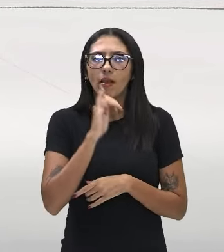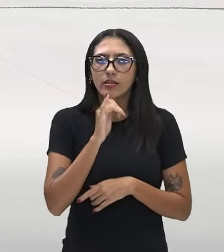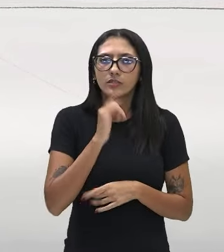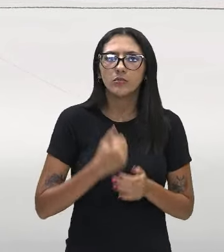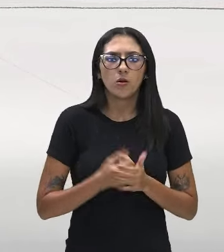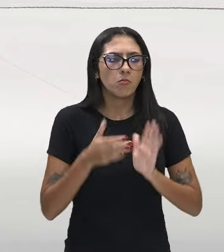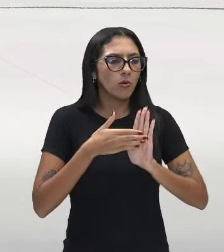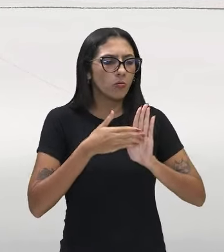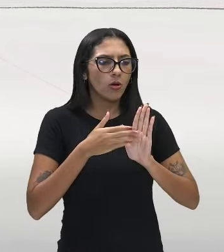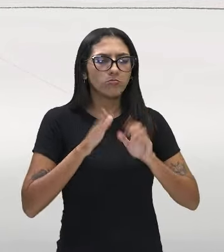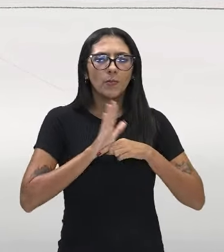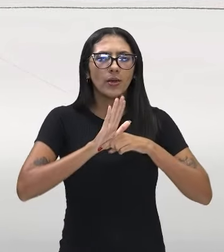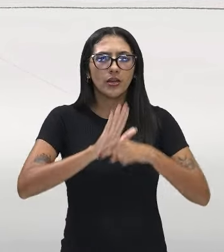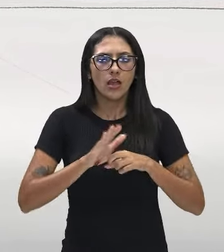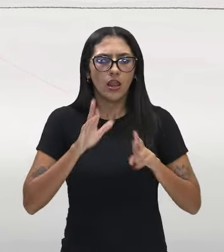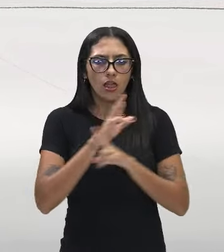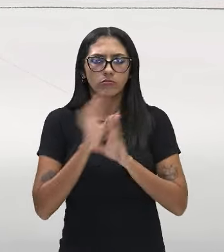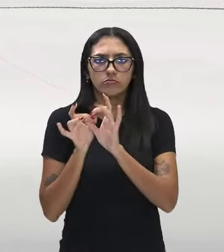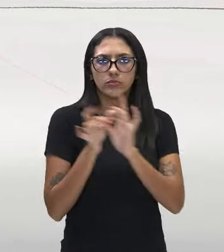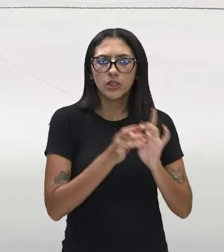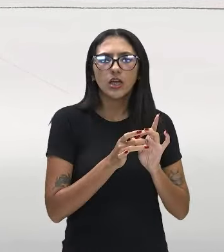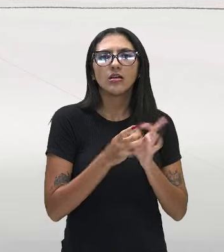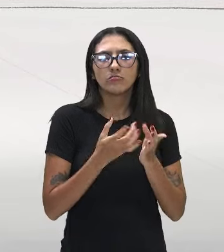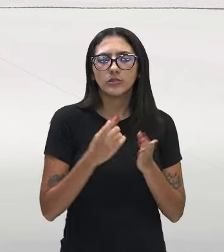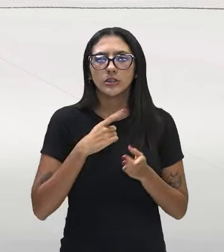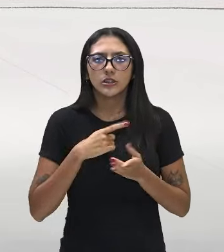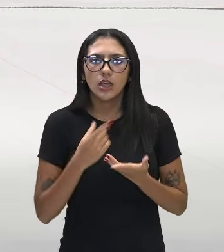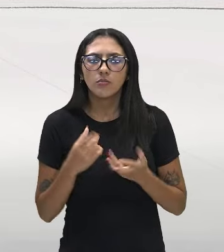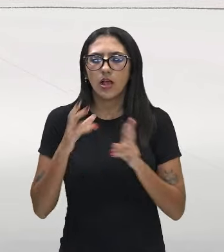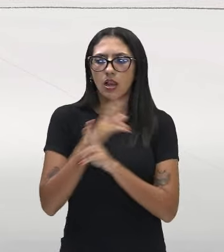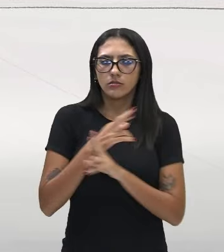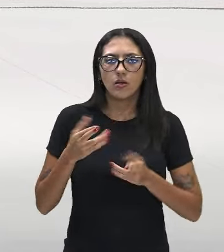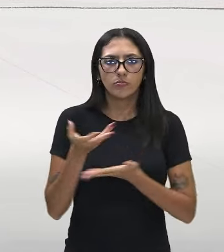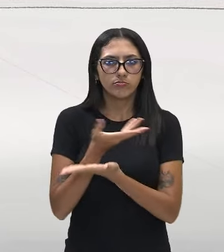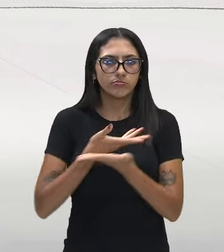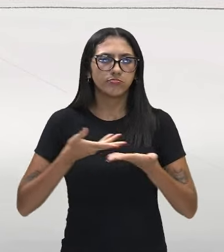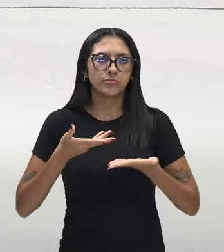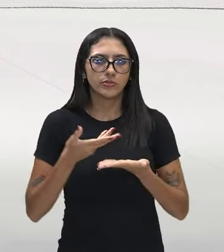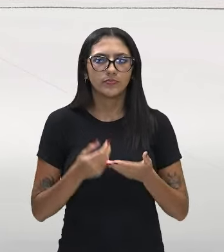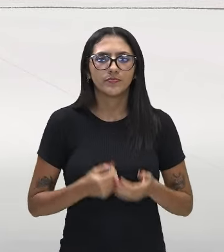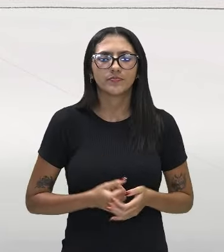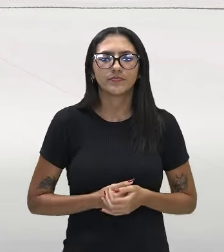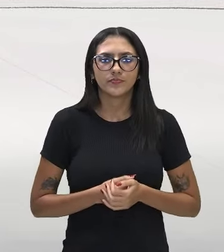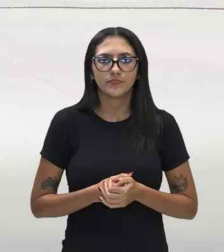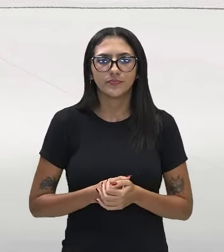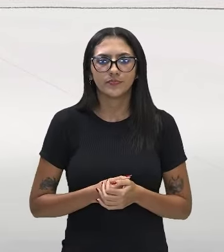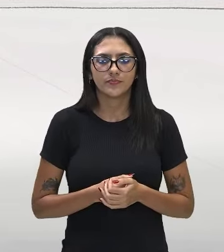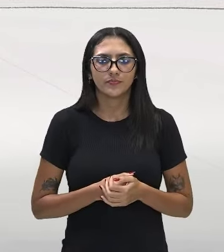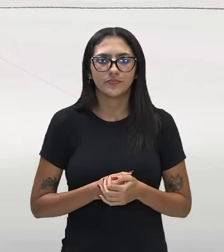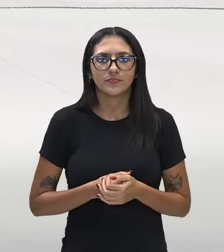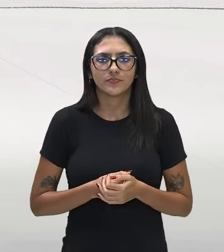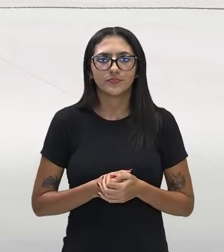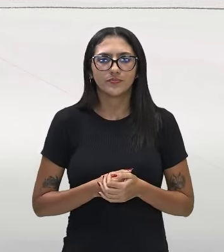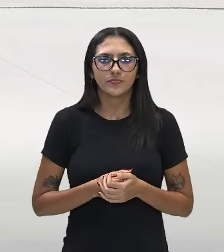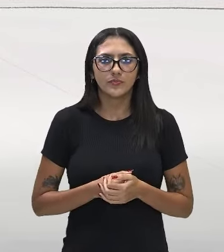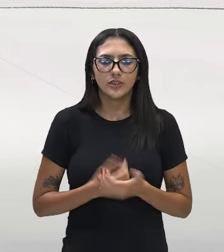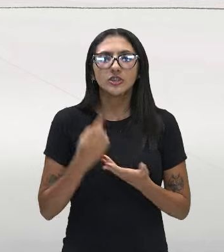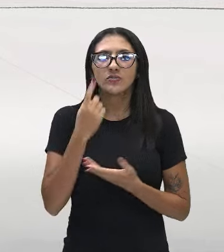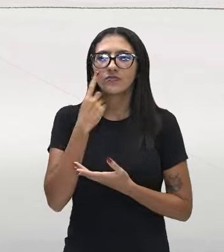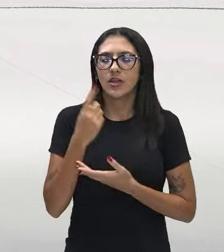nossa sociedade, que a gente pense no outro, né, Marcos? Envolvendo elementos culturais, a gente vê isso muito em